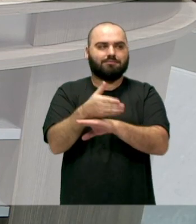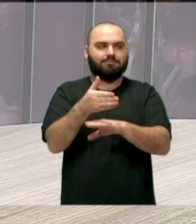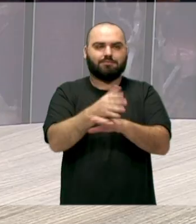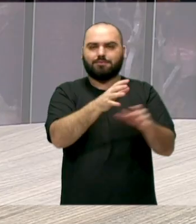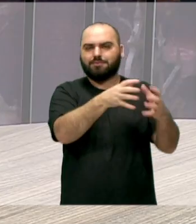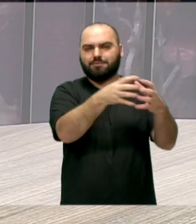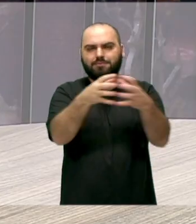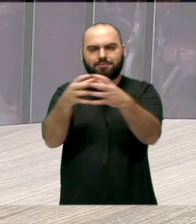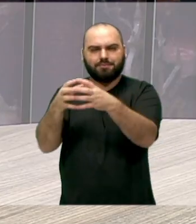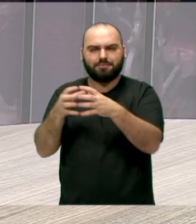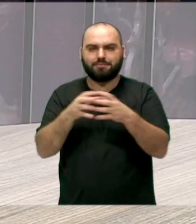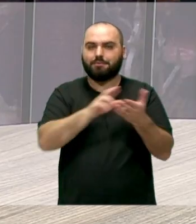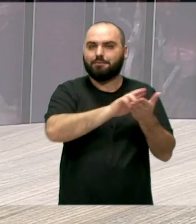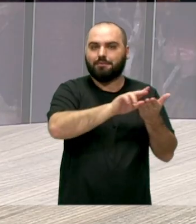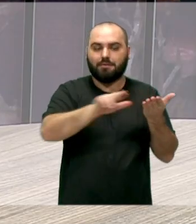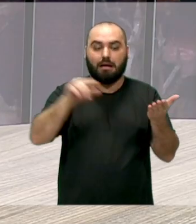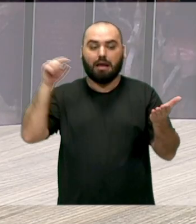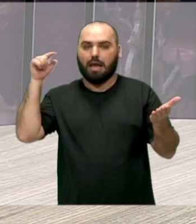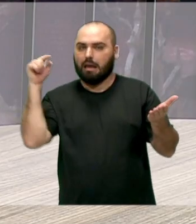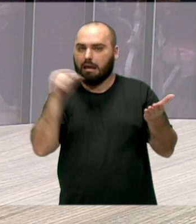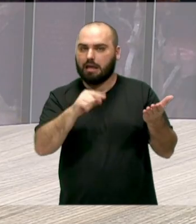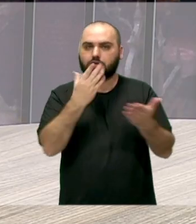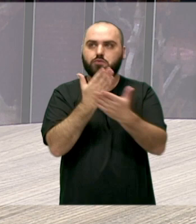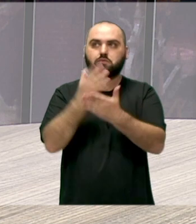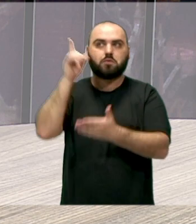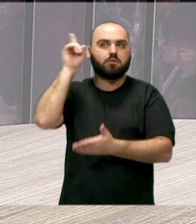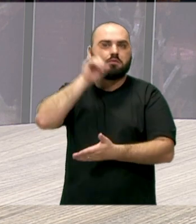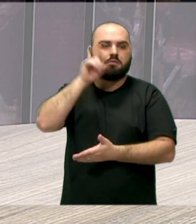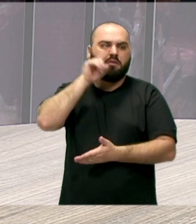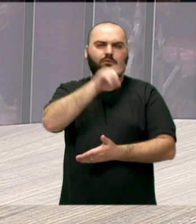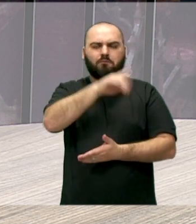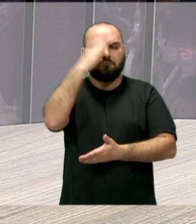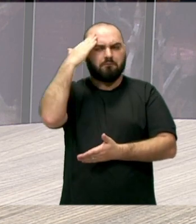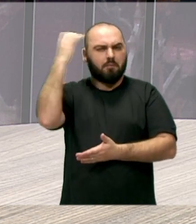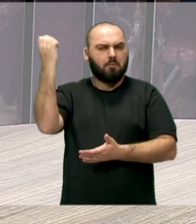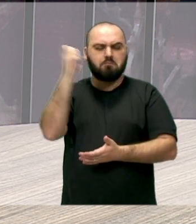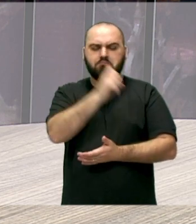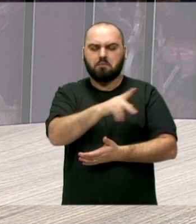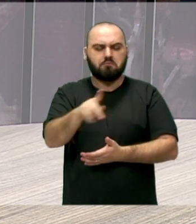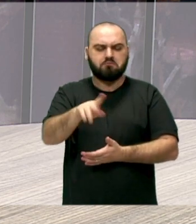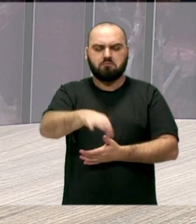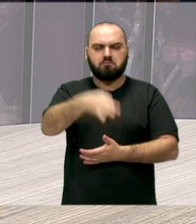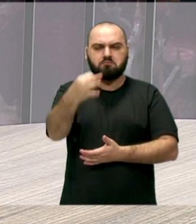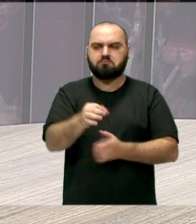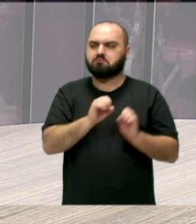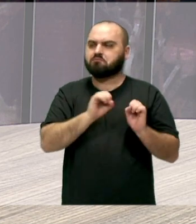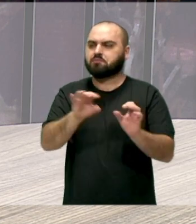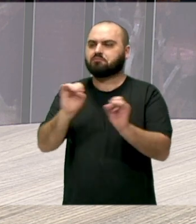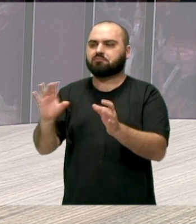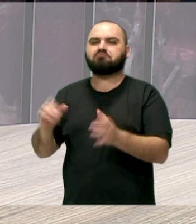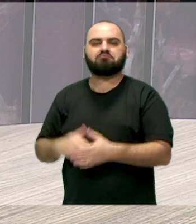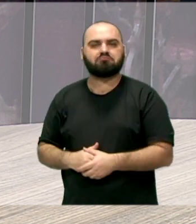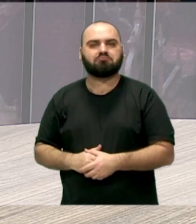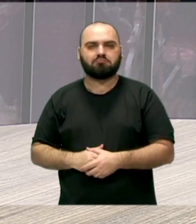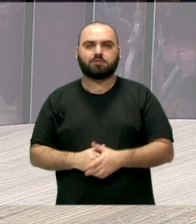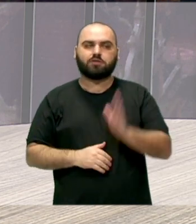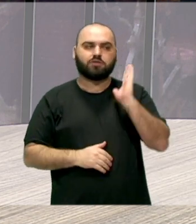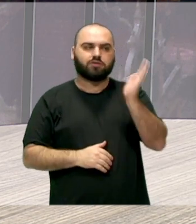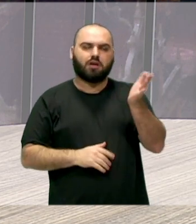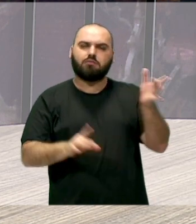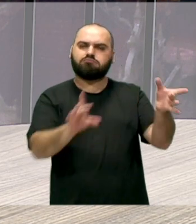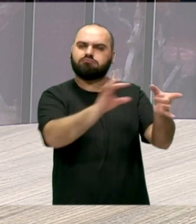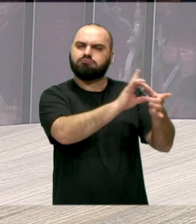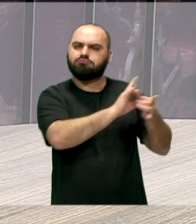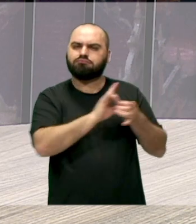ele que ele é o nosso mestre dos magos, porque o Arnaud, ele une gerações também, né? Ele é o professor